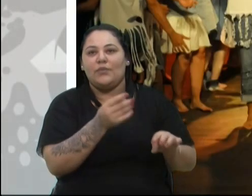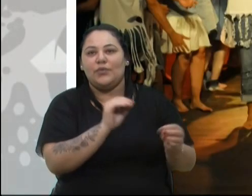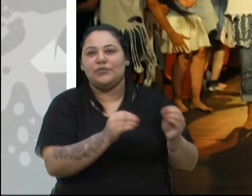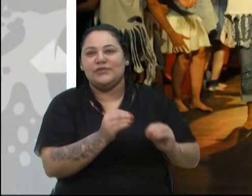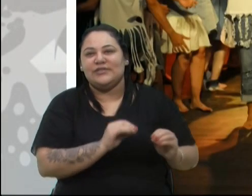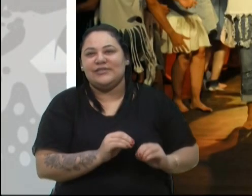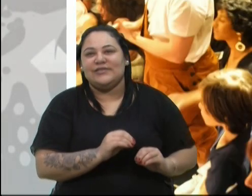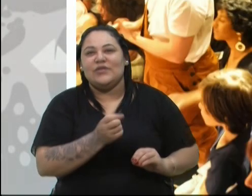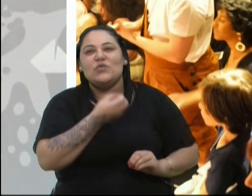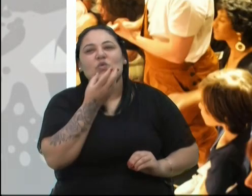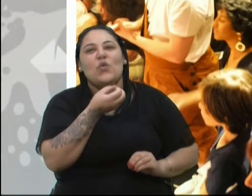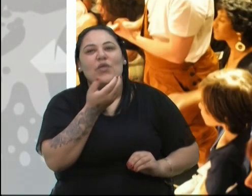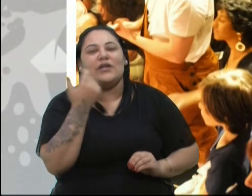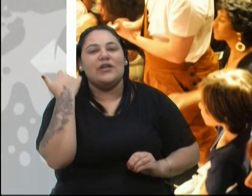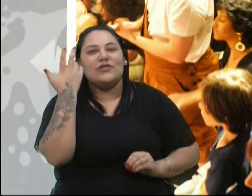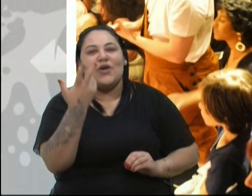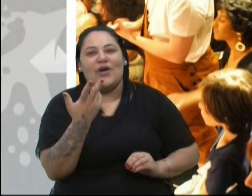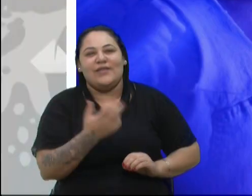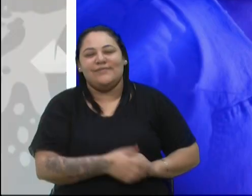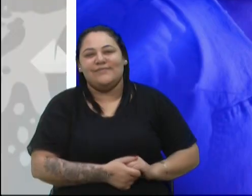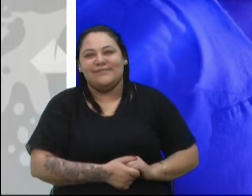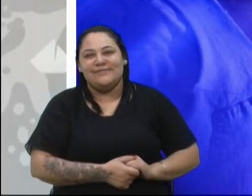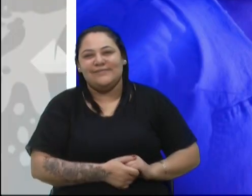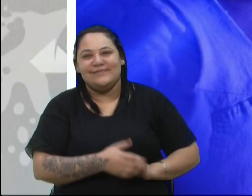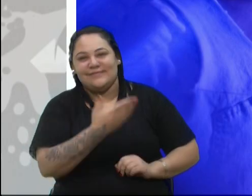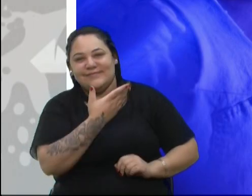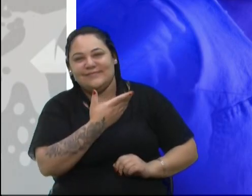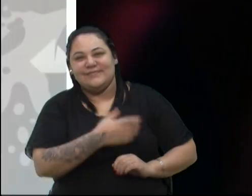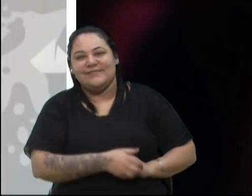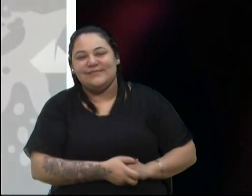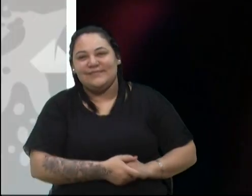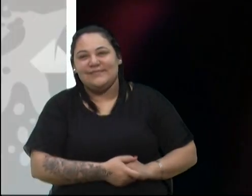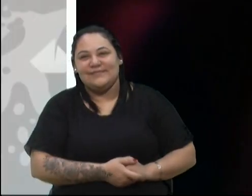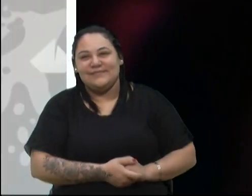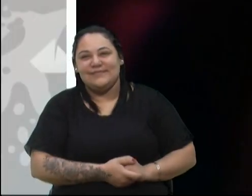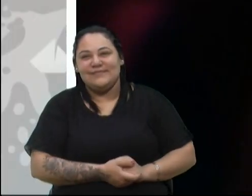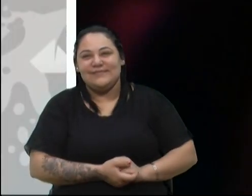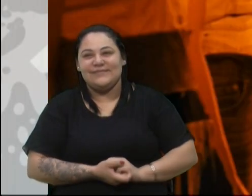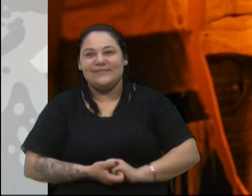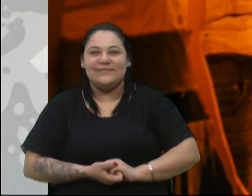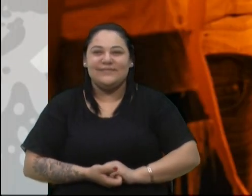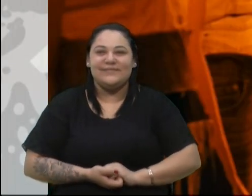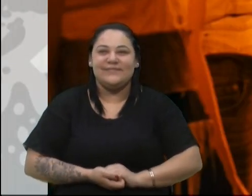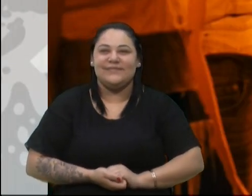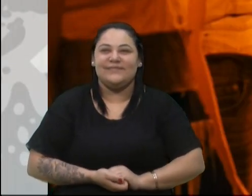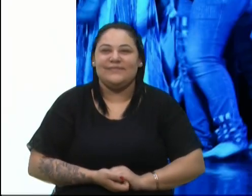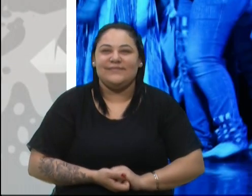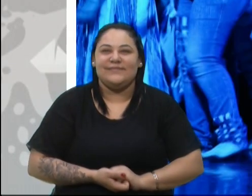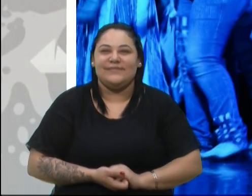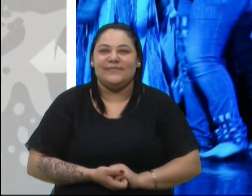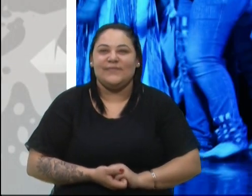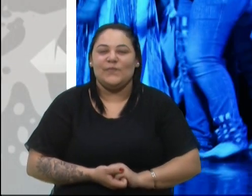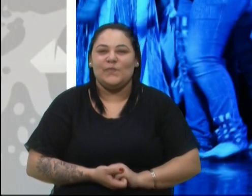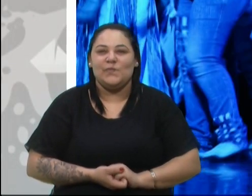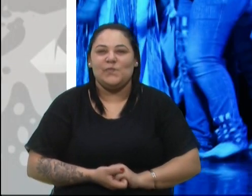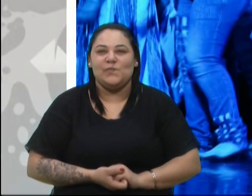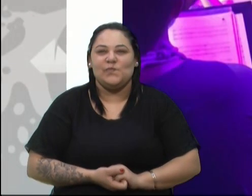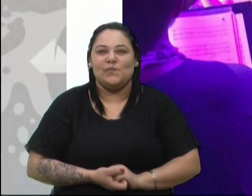histórias. É muita história, tem muita imagem, muito registro de bastidores, de encontros de coros,